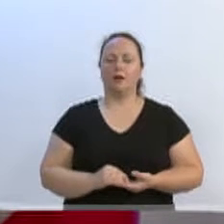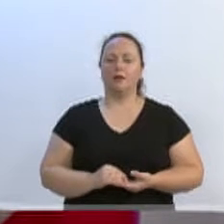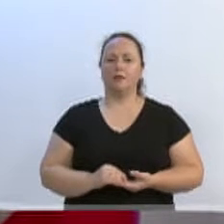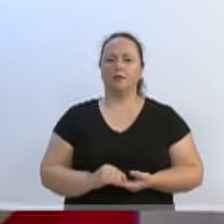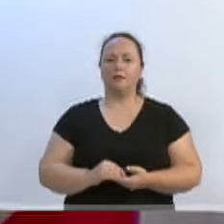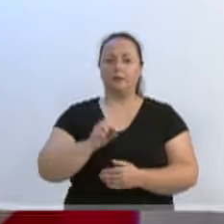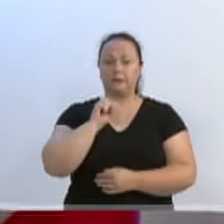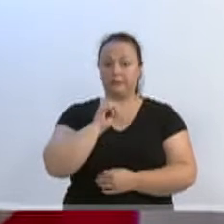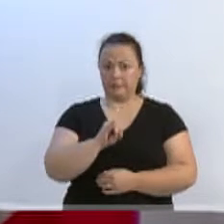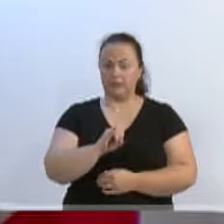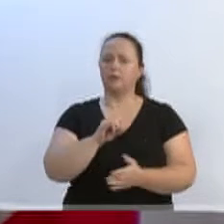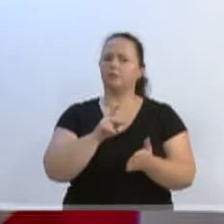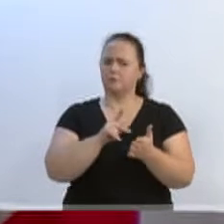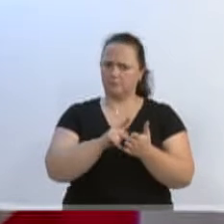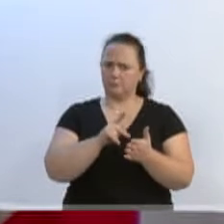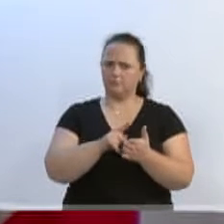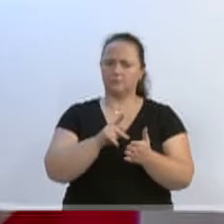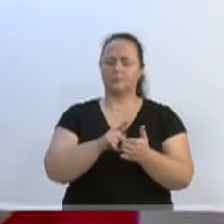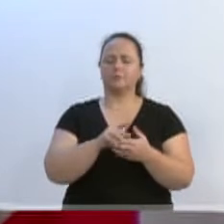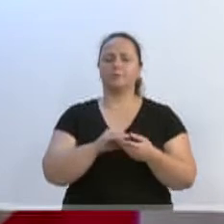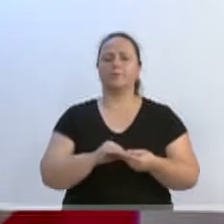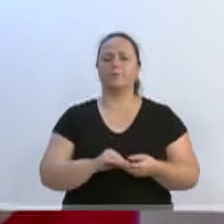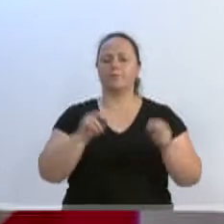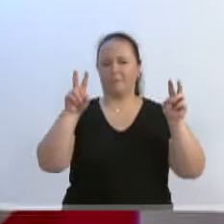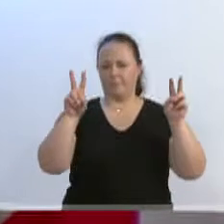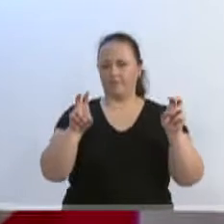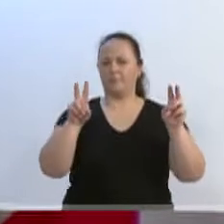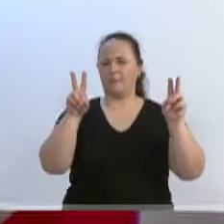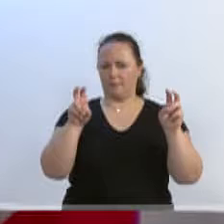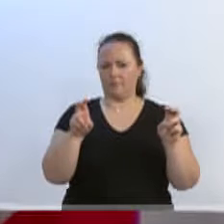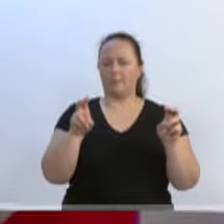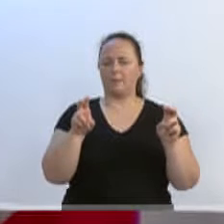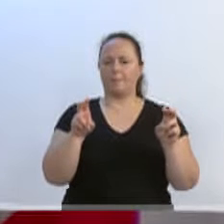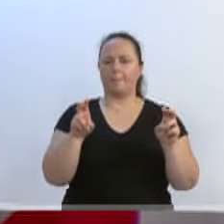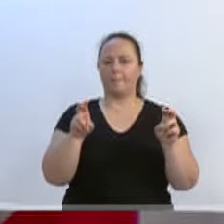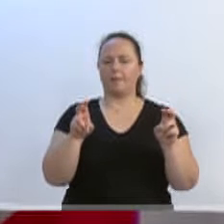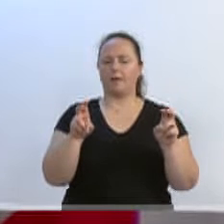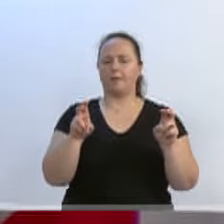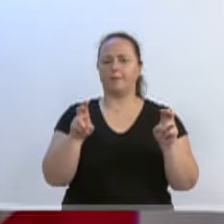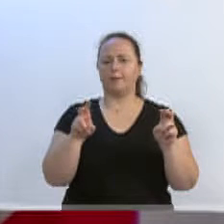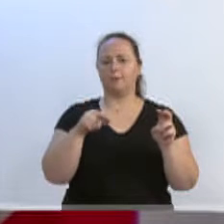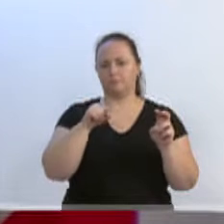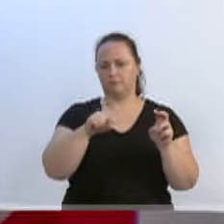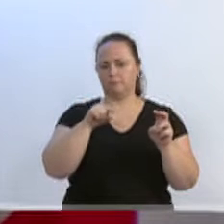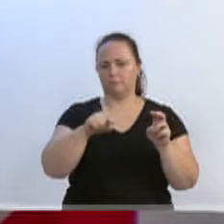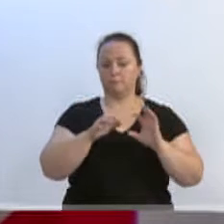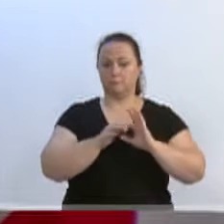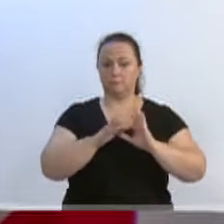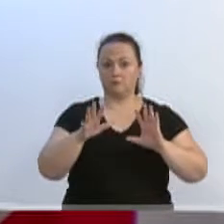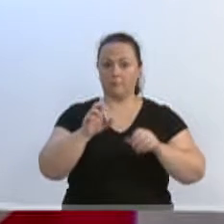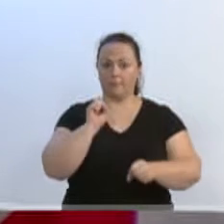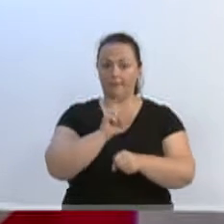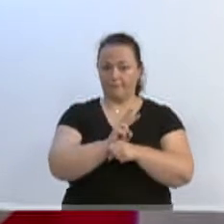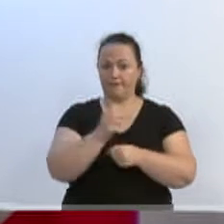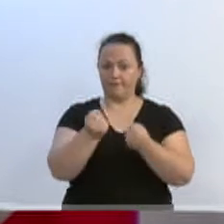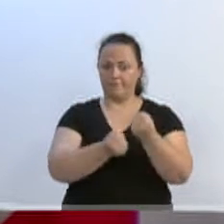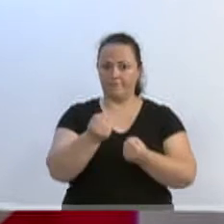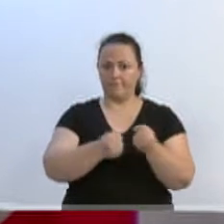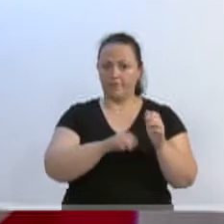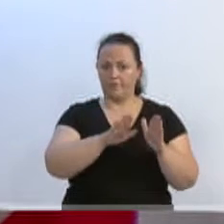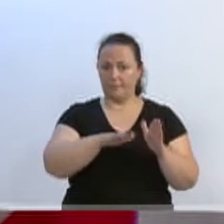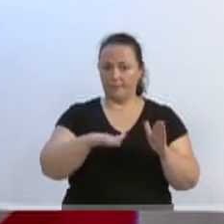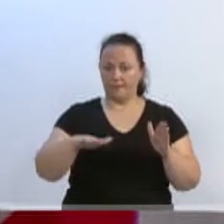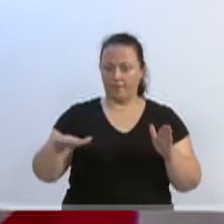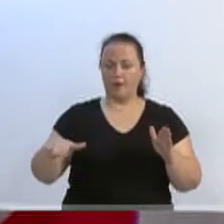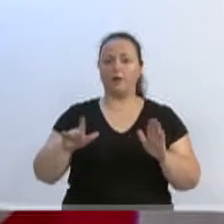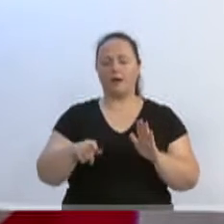trata dessa dessa liberação é os estacionamentos